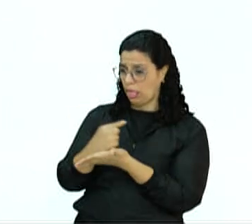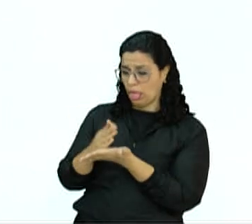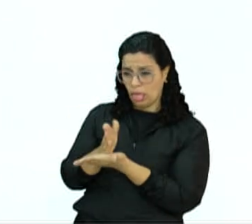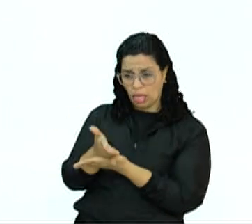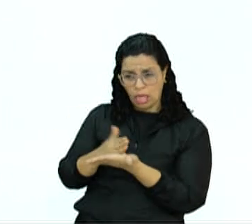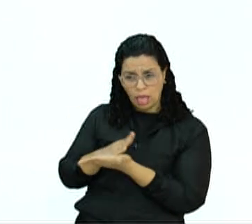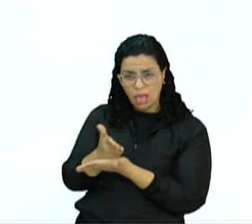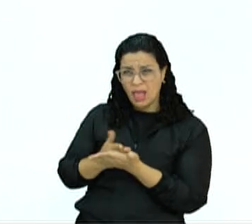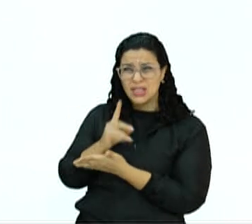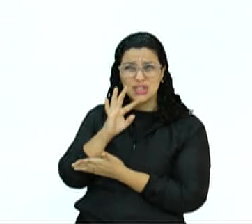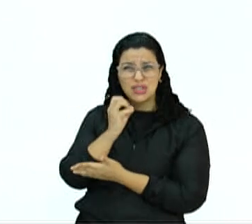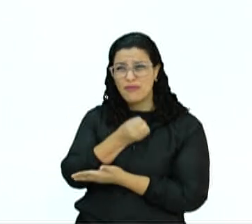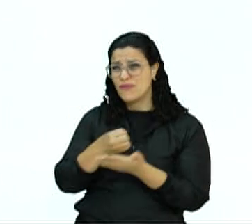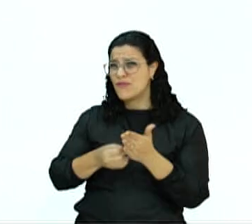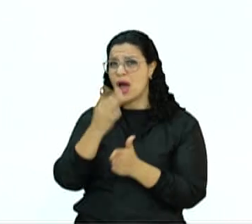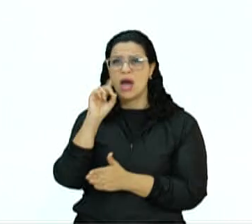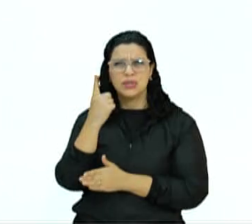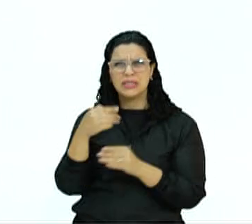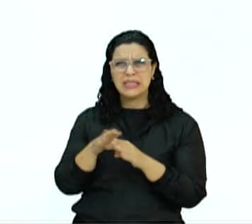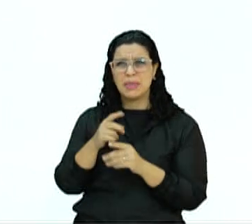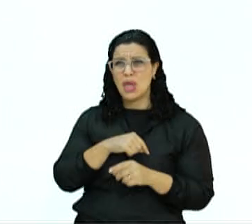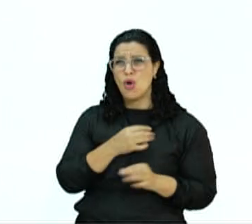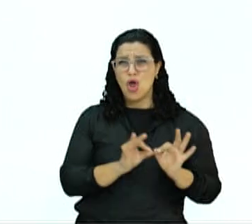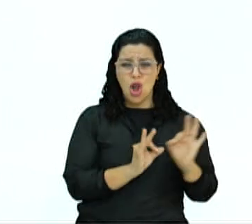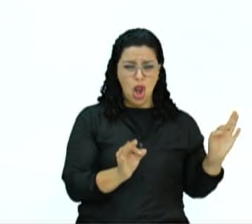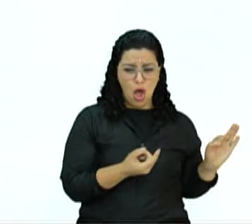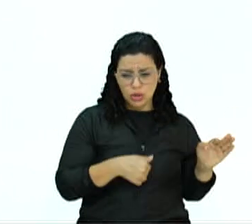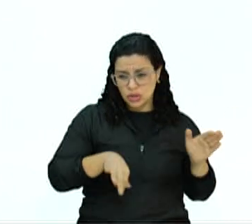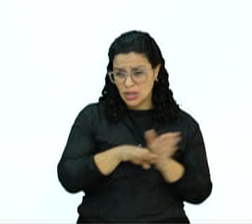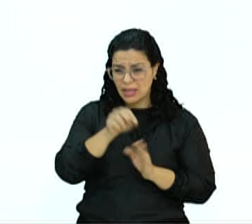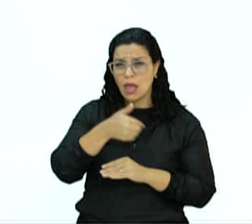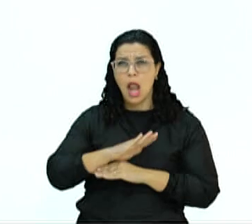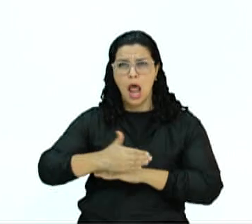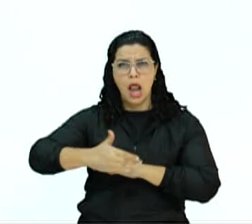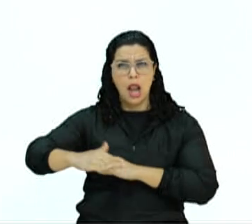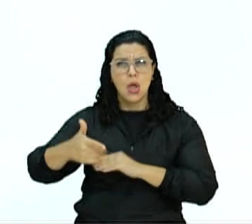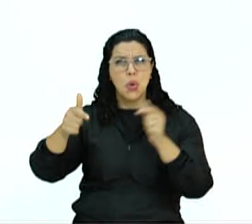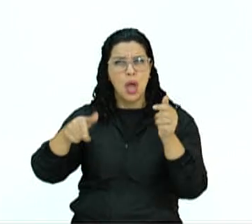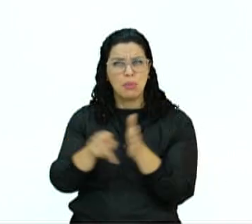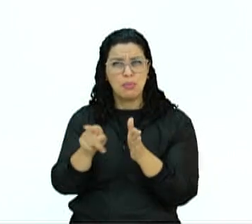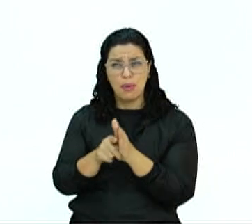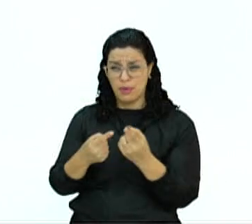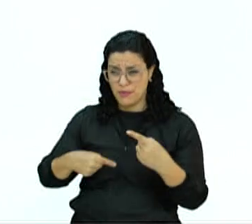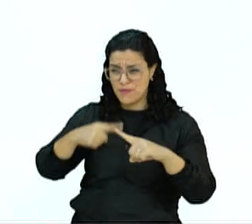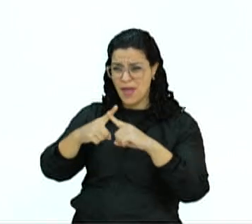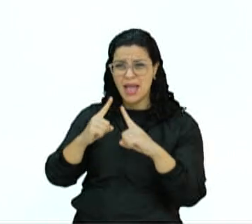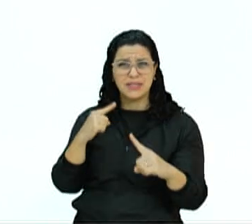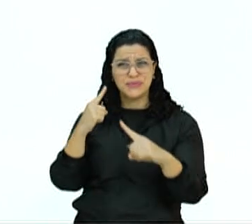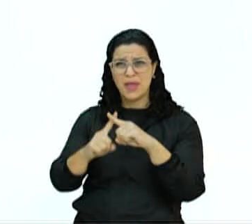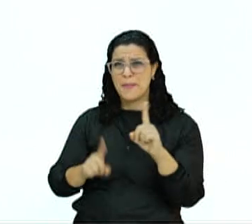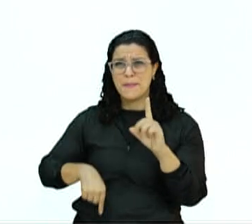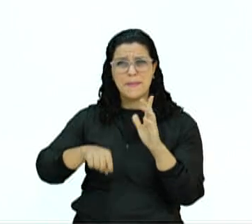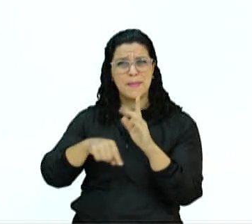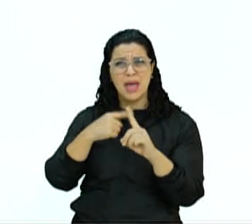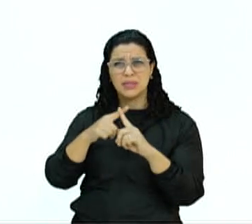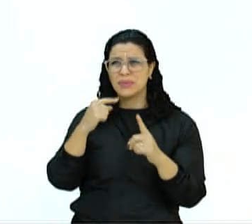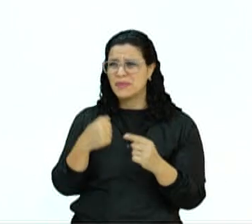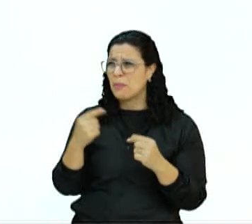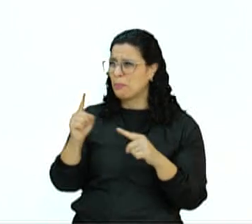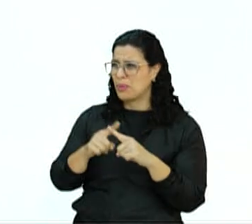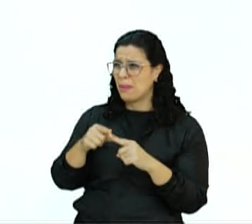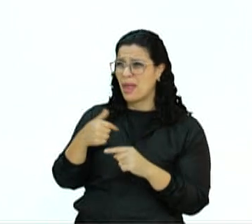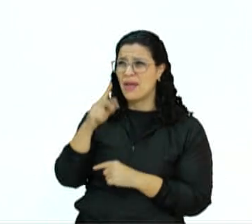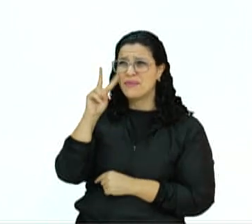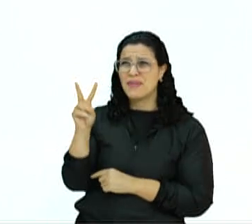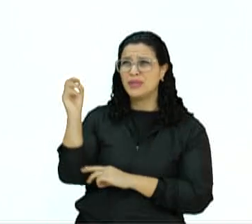dias seguidos, me faz vir de longe para esta buraqueira, só mais uma vez, só mais uma. E para quê?